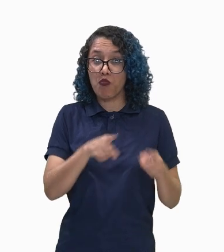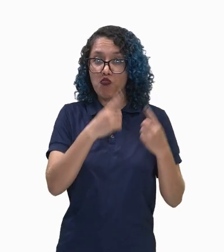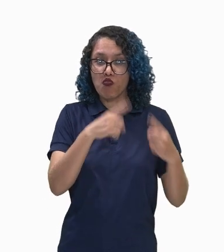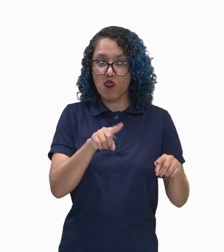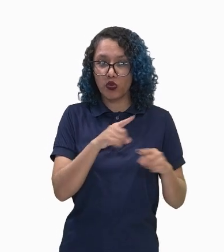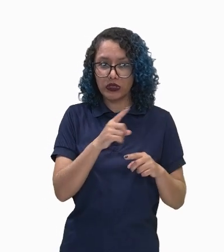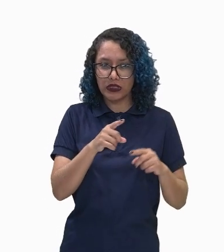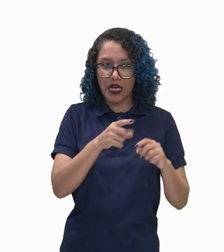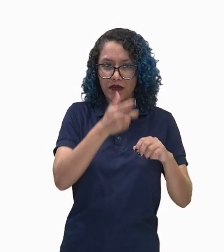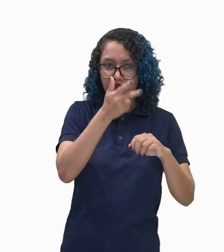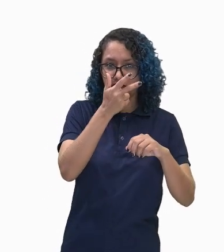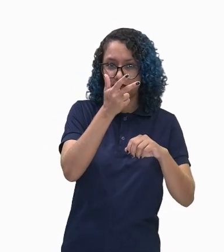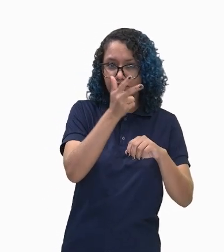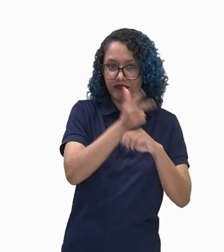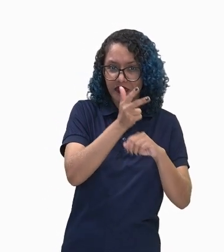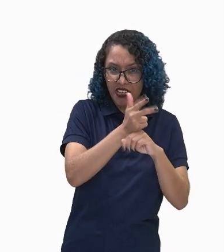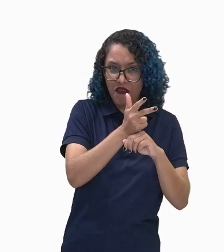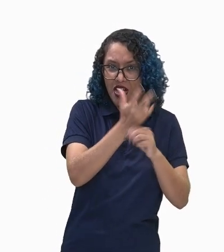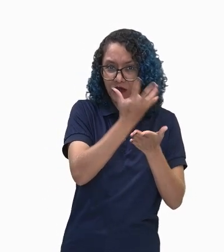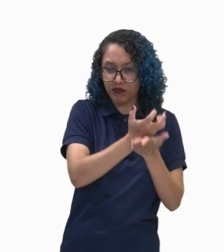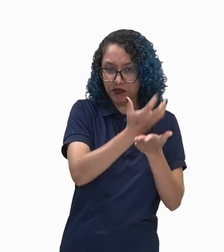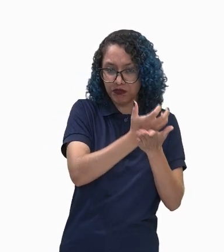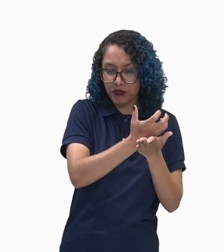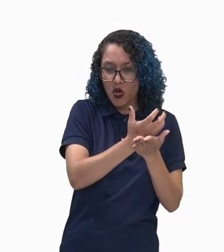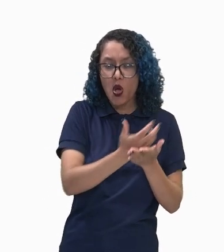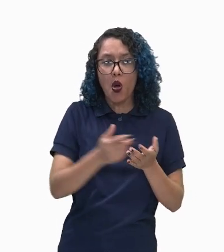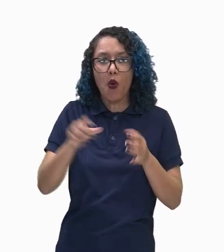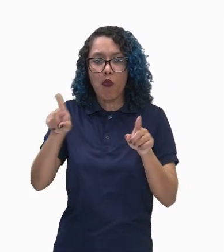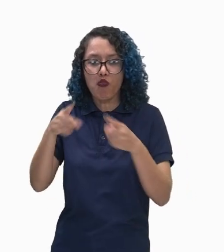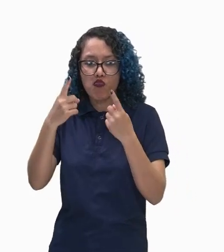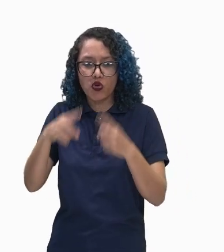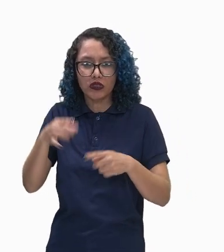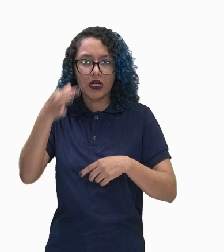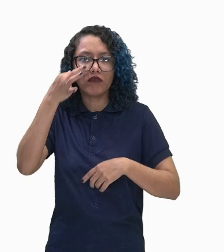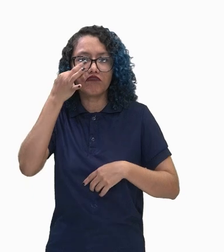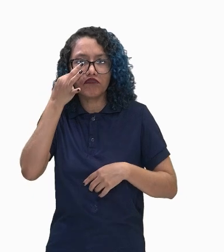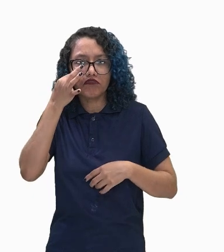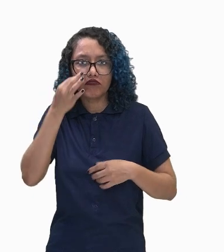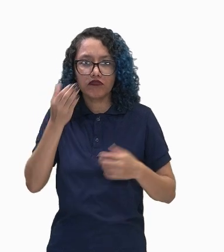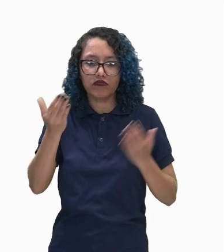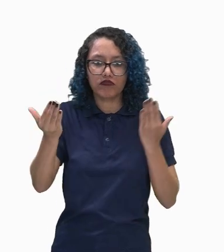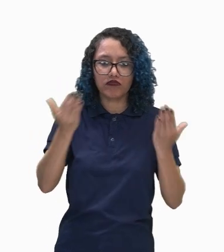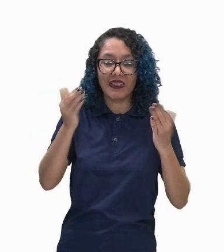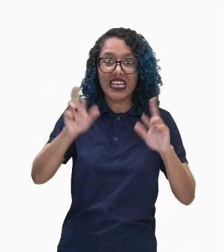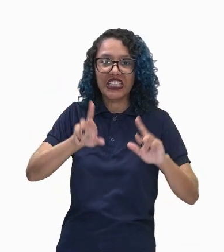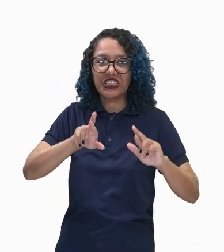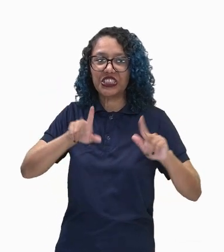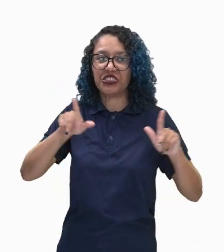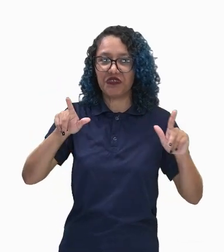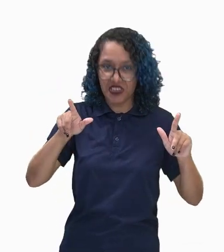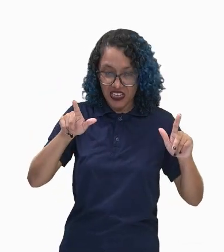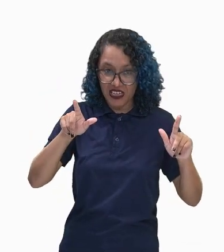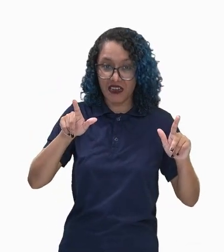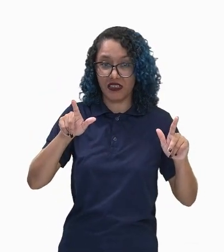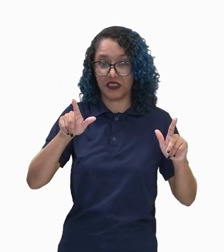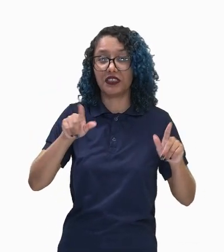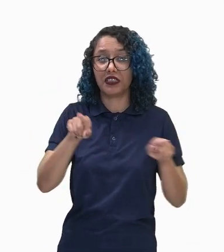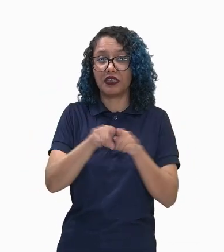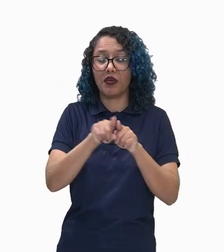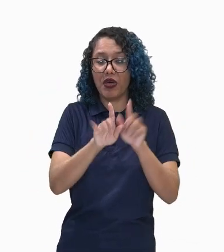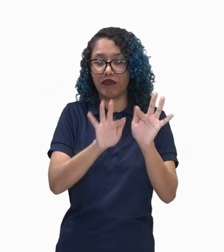é gravado mecânico do som ao vivo. A mesma coisa quando nós trocamos a frequência musical